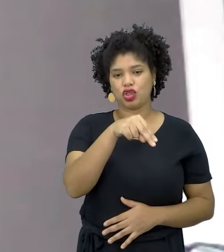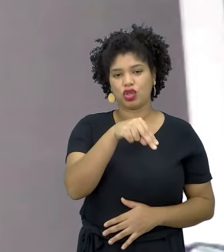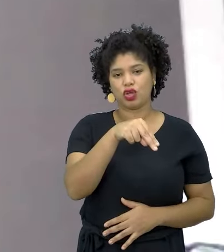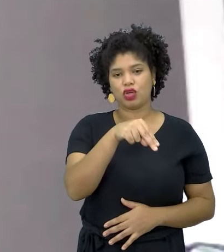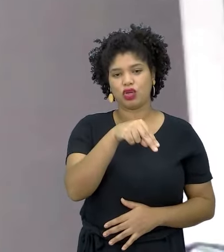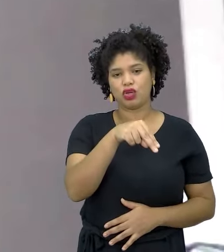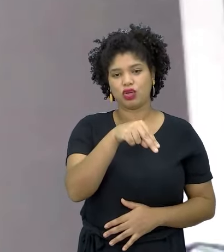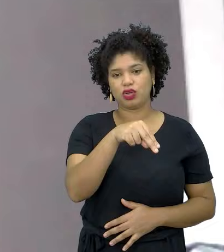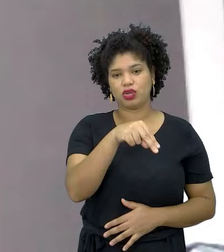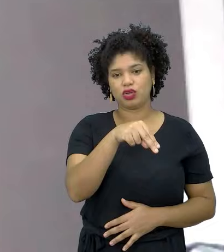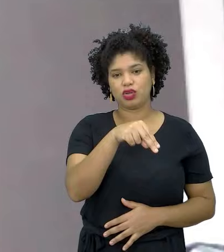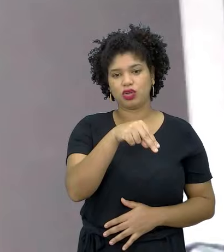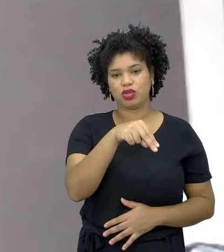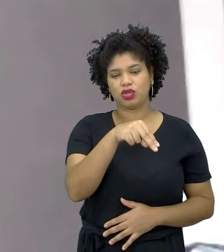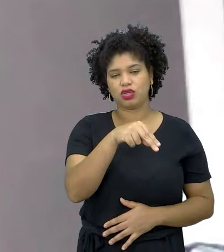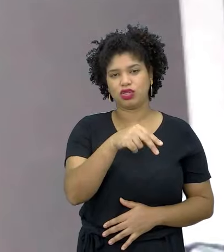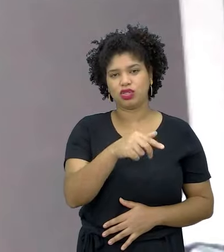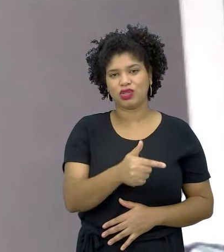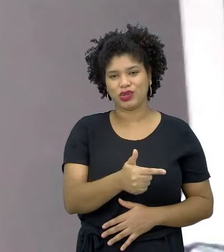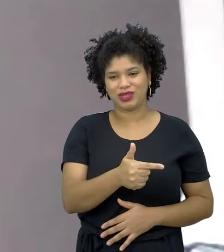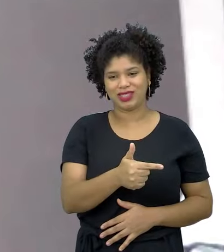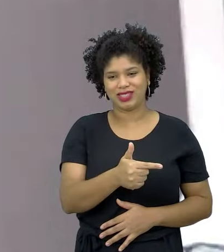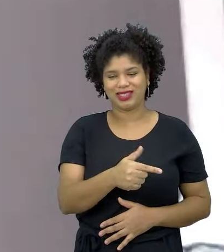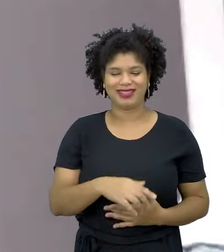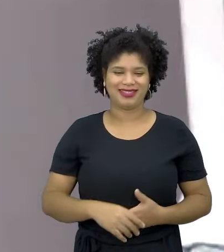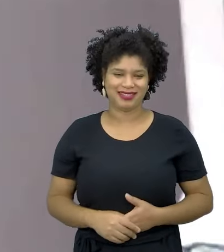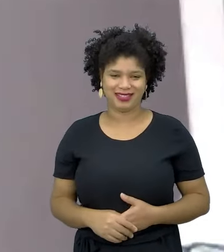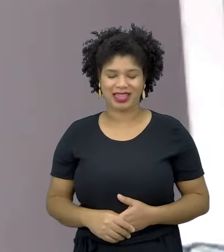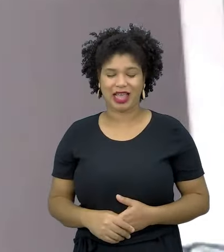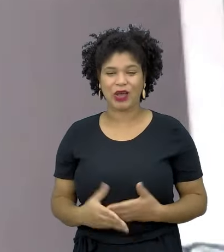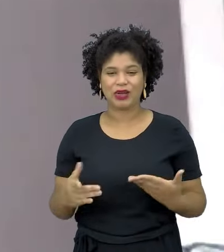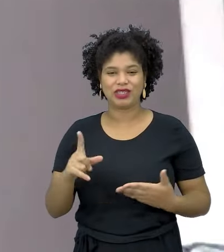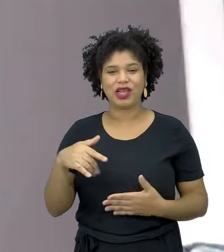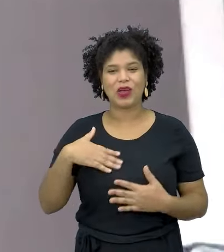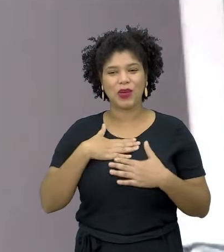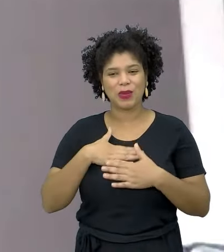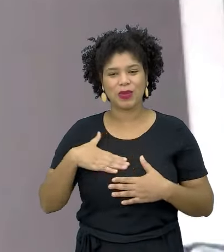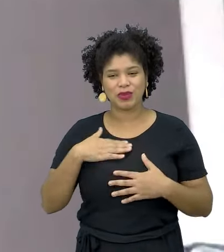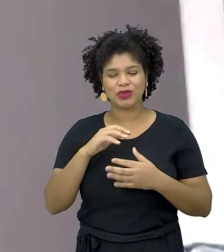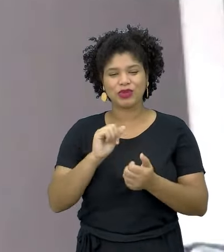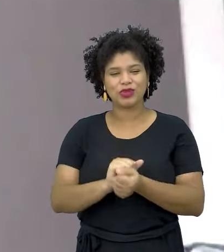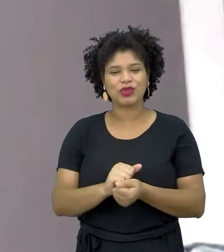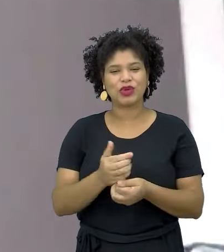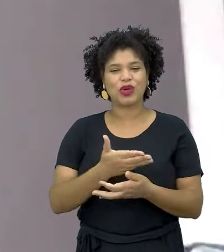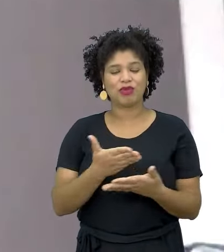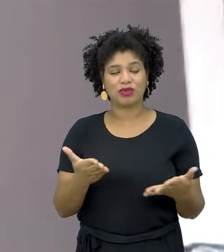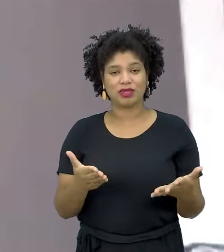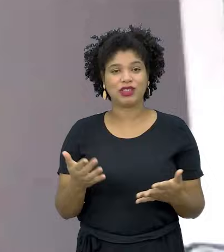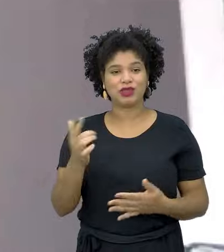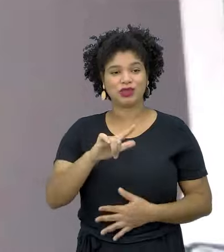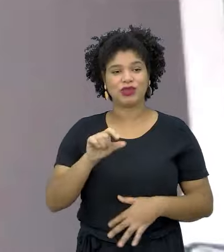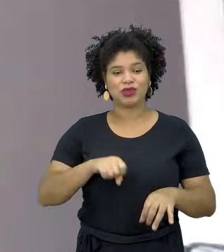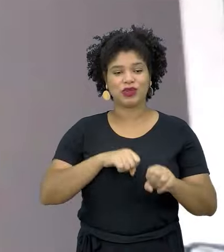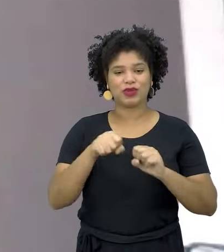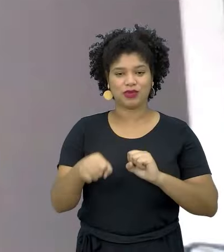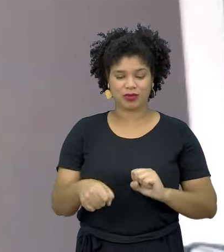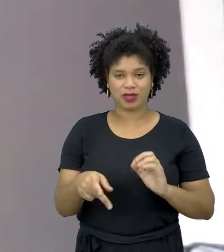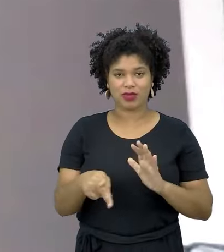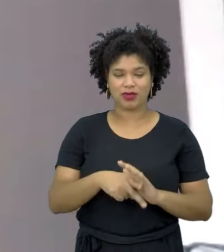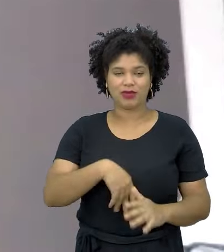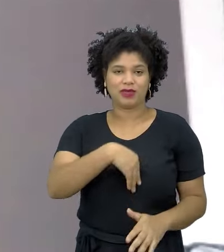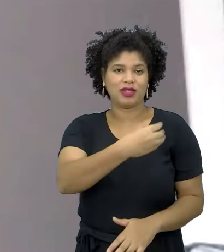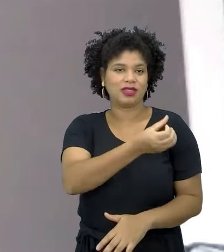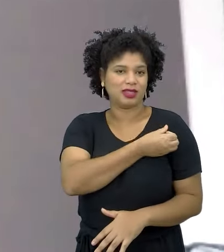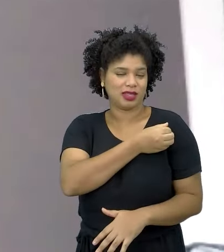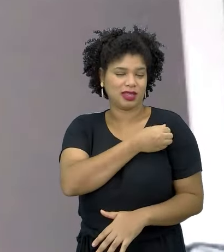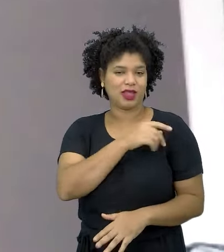Norte 2. É um prazer estar aqui com vocês para mais uma formação do sexto